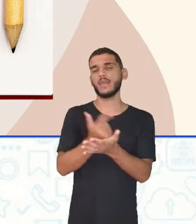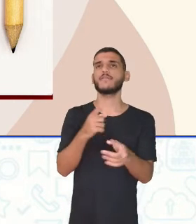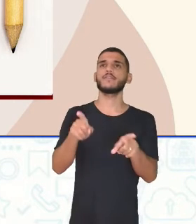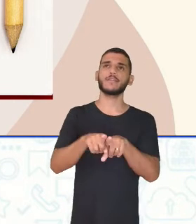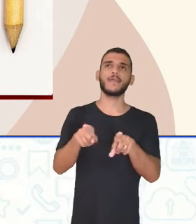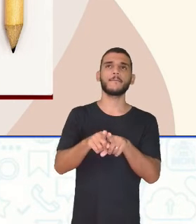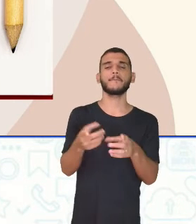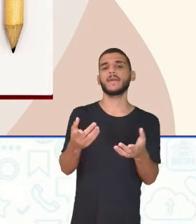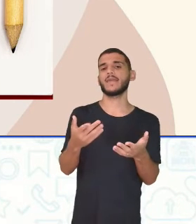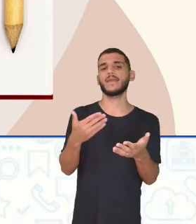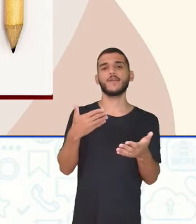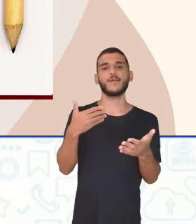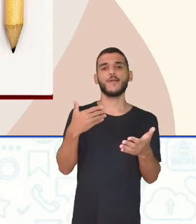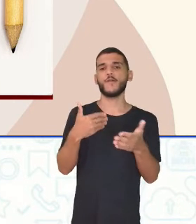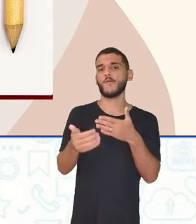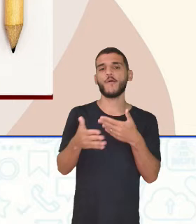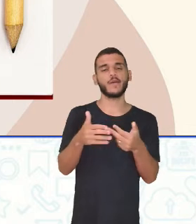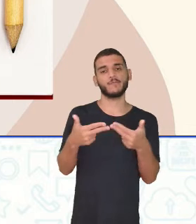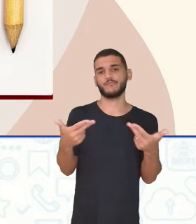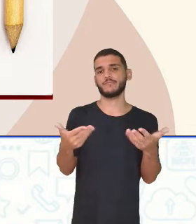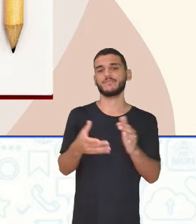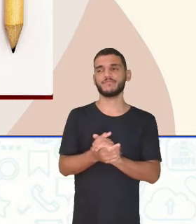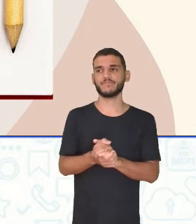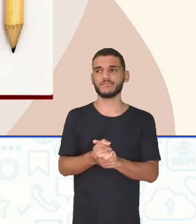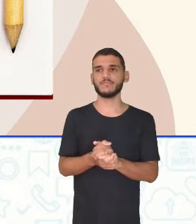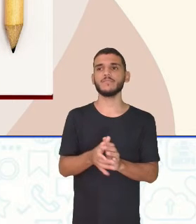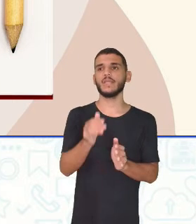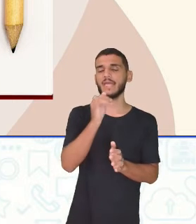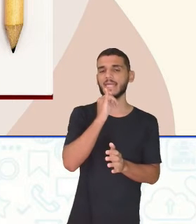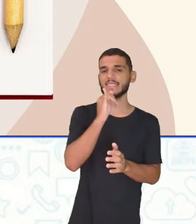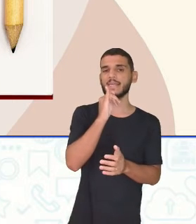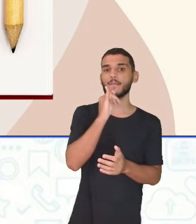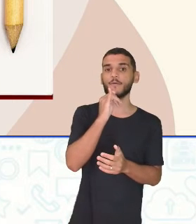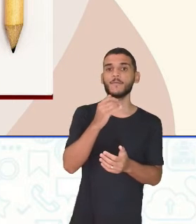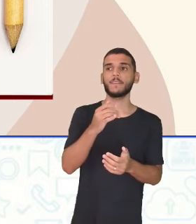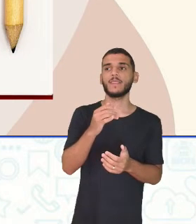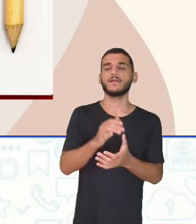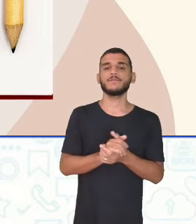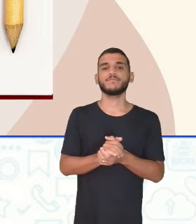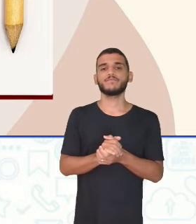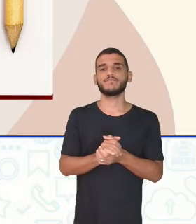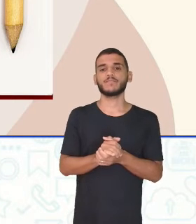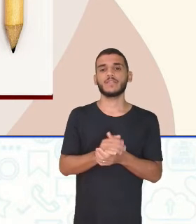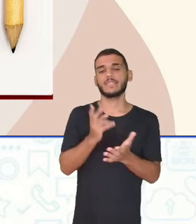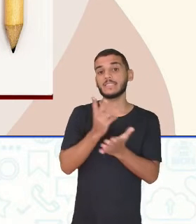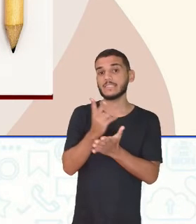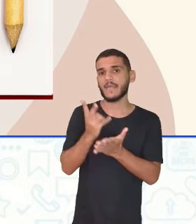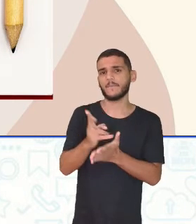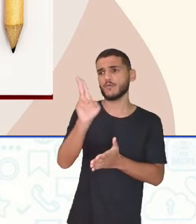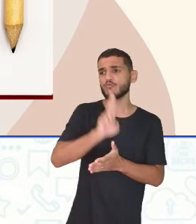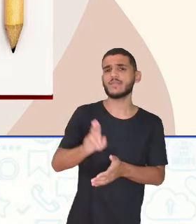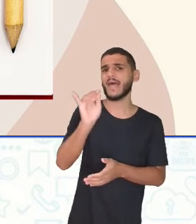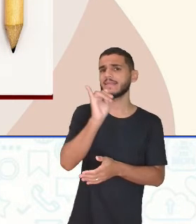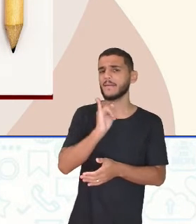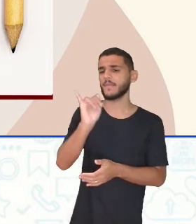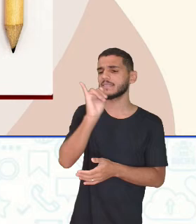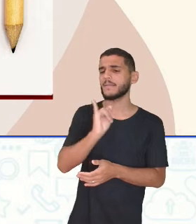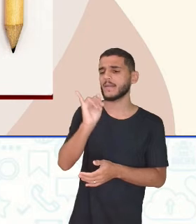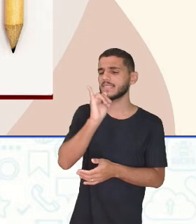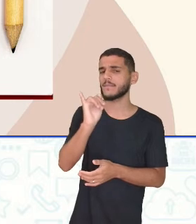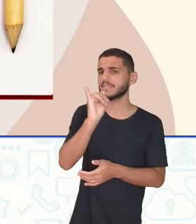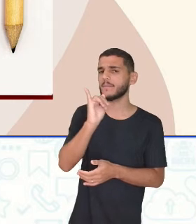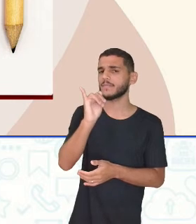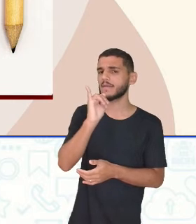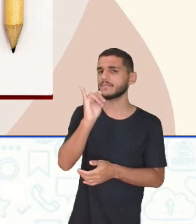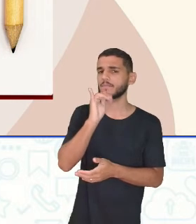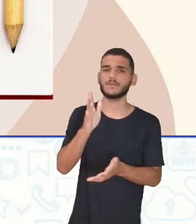mais rico em argumentação. É aquele argumento de exemplificação que a gente costuma usar muito no nosso dia a dia. Quando a gente